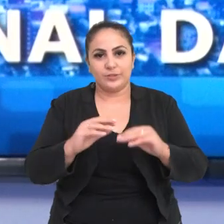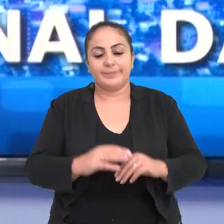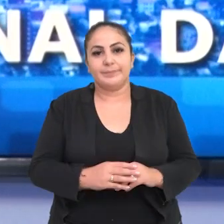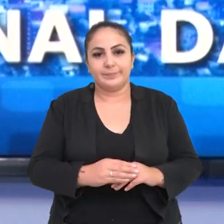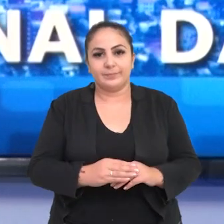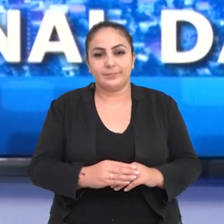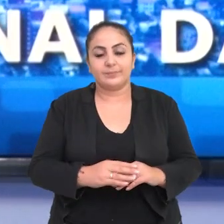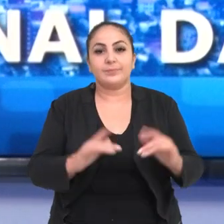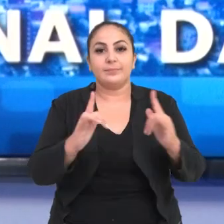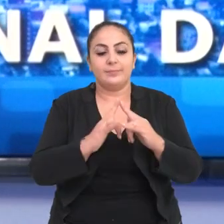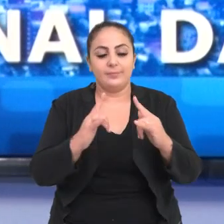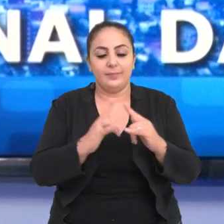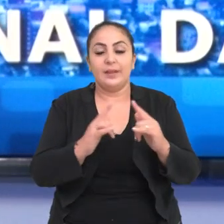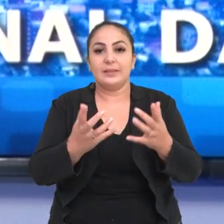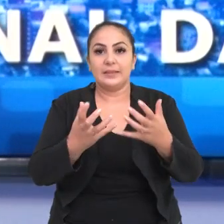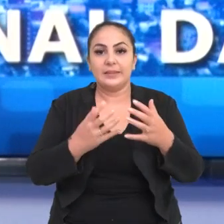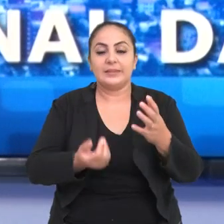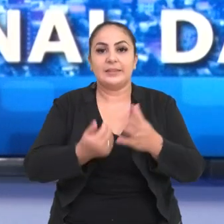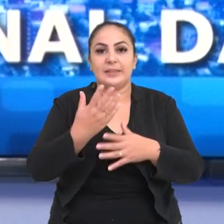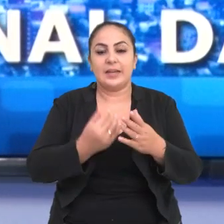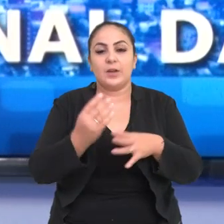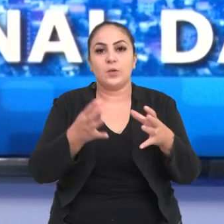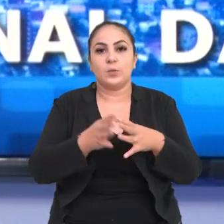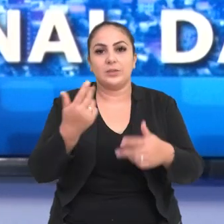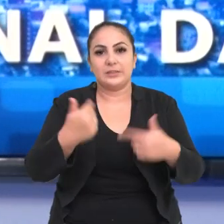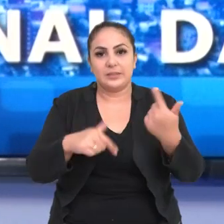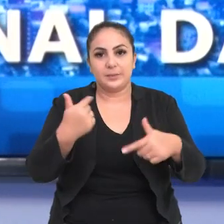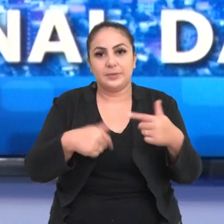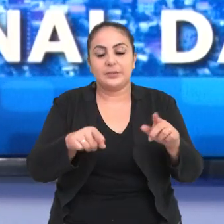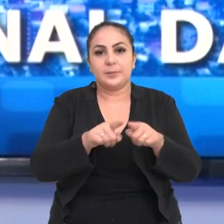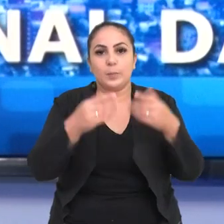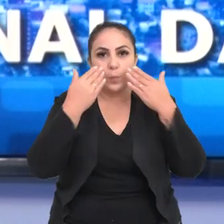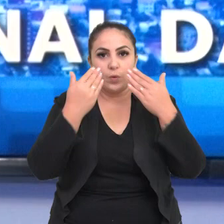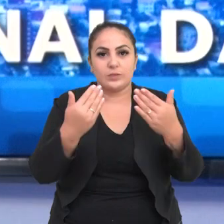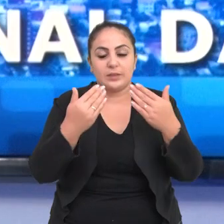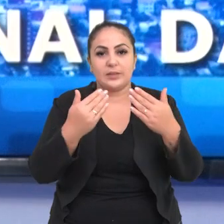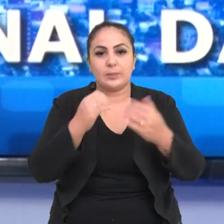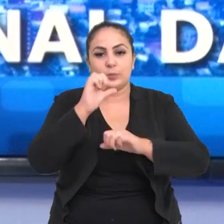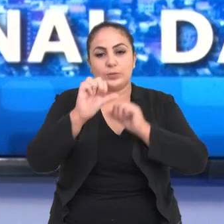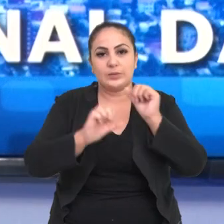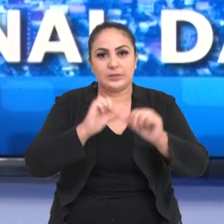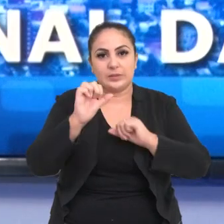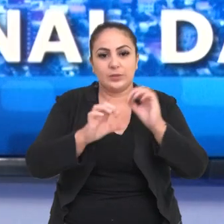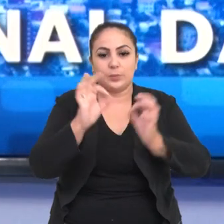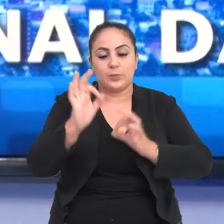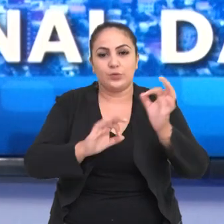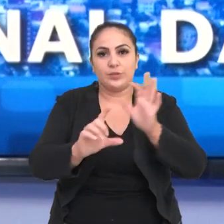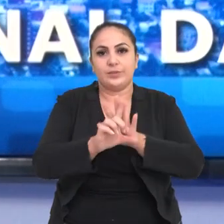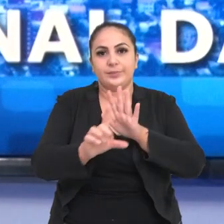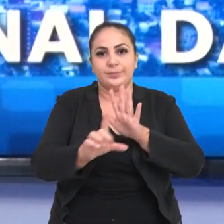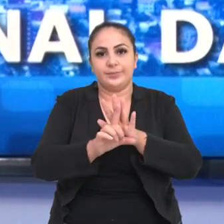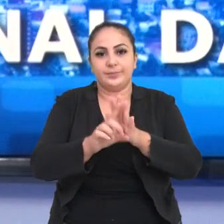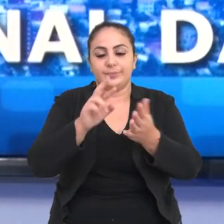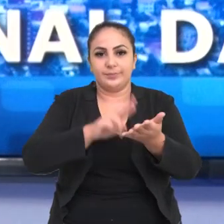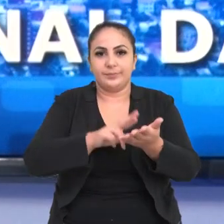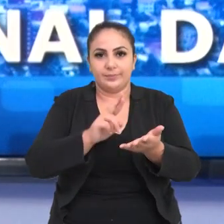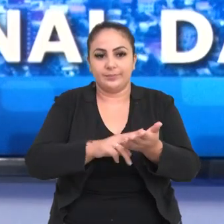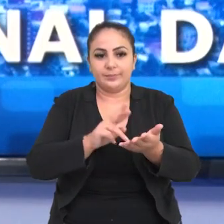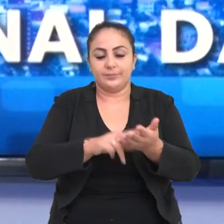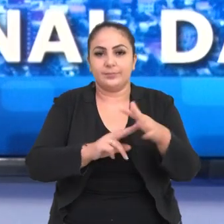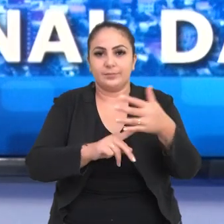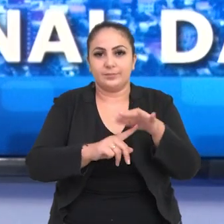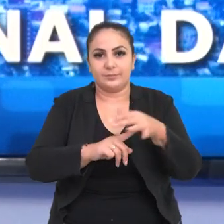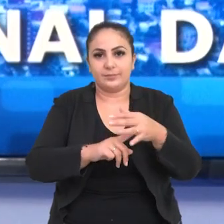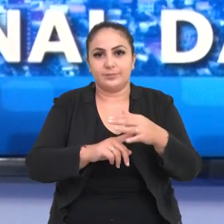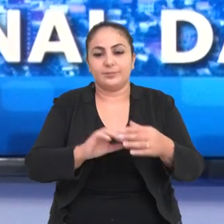Boa noite. Entidades pretendem criar grupo de trabalho e apresentar alterações ao projeto de lei que regulamenta